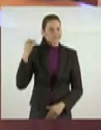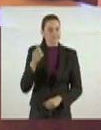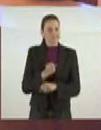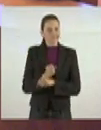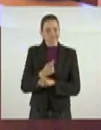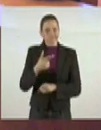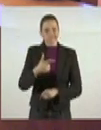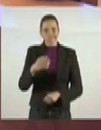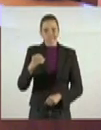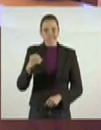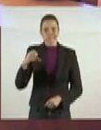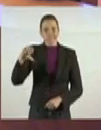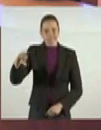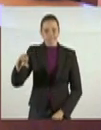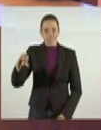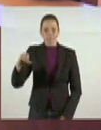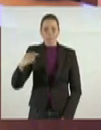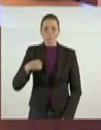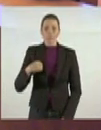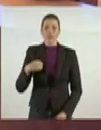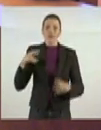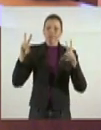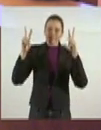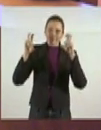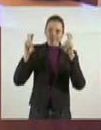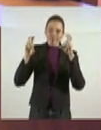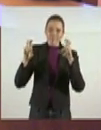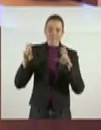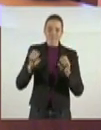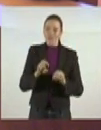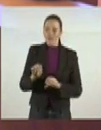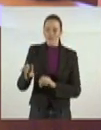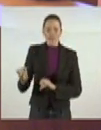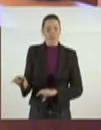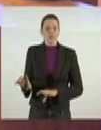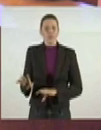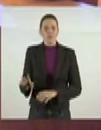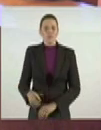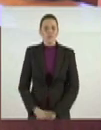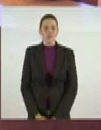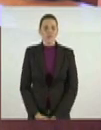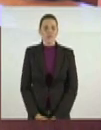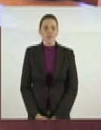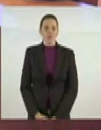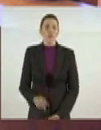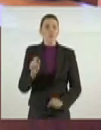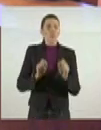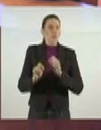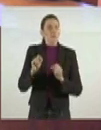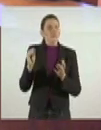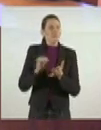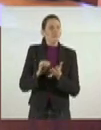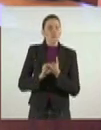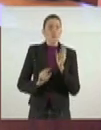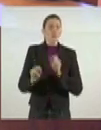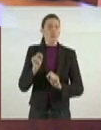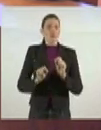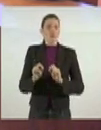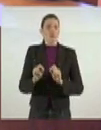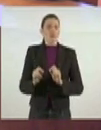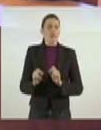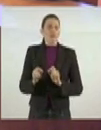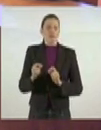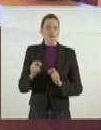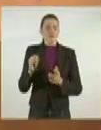vem uma pergunta e eu fico me questionando o que falta e por que falta não